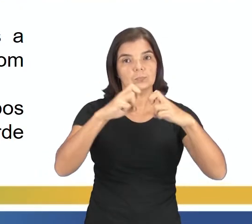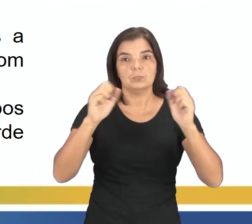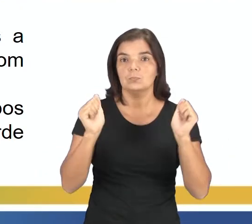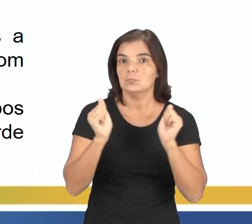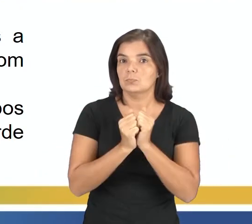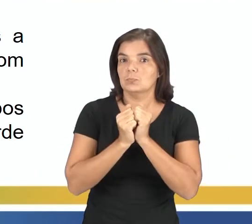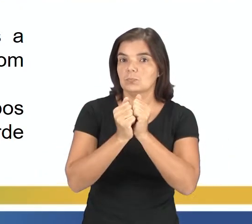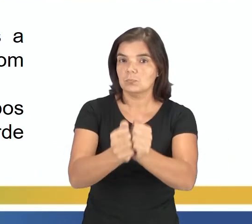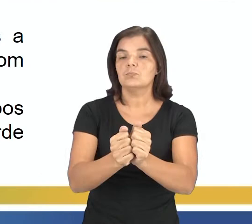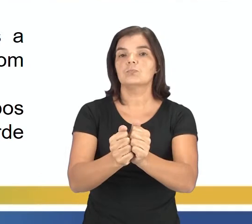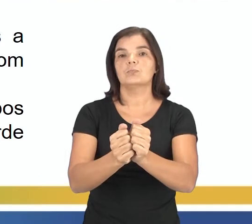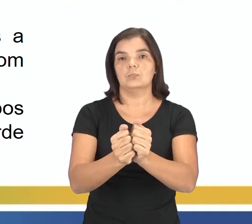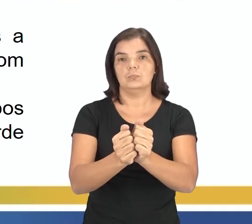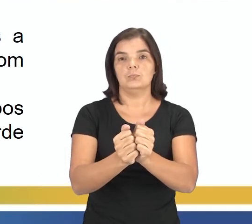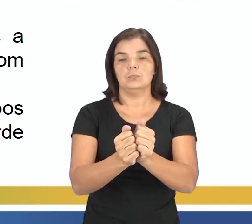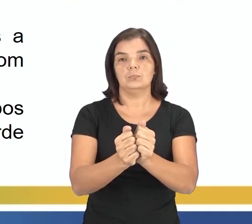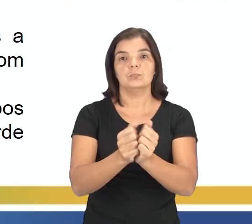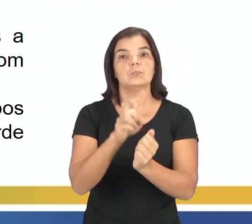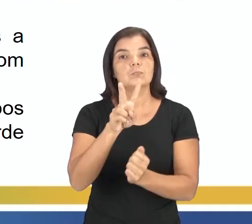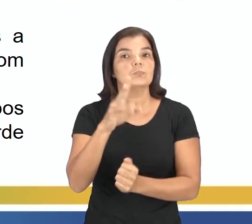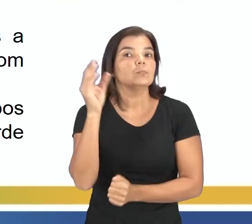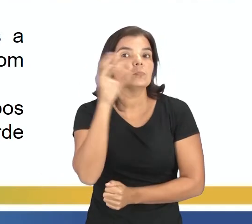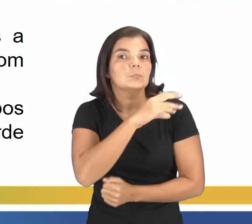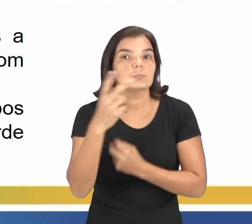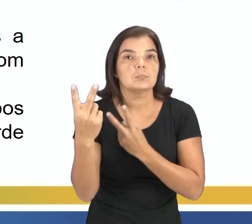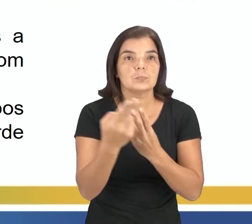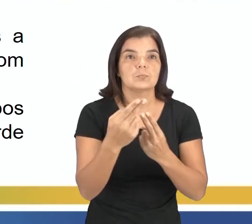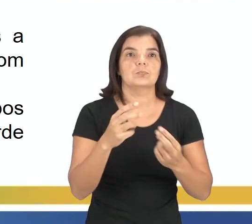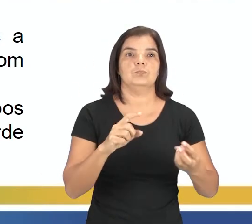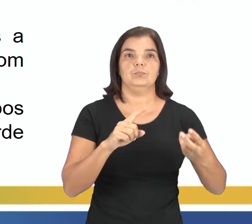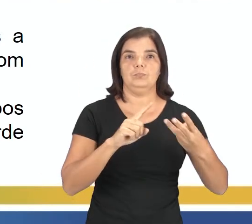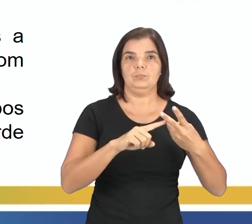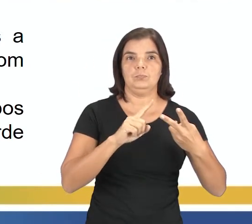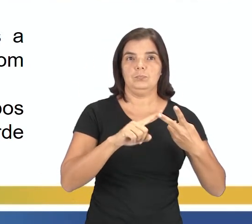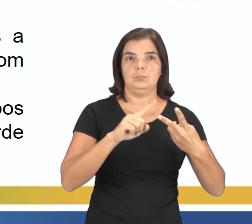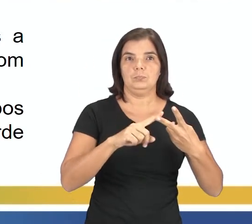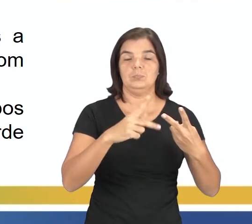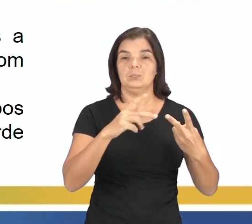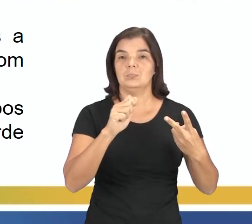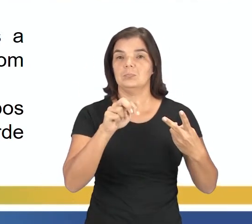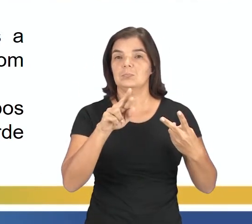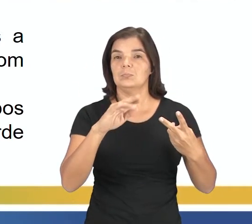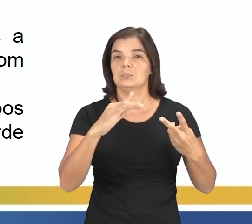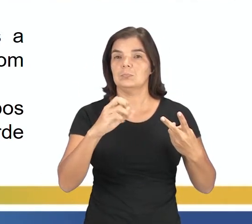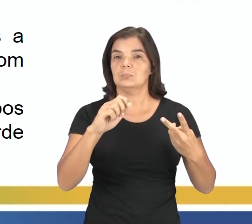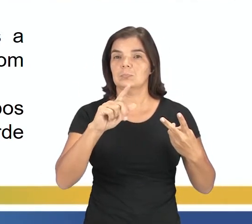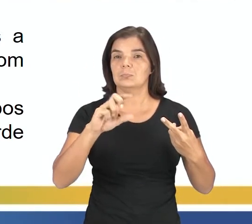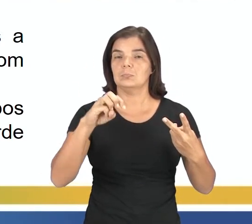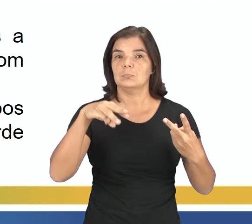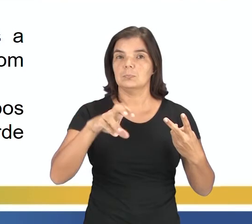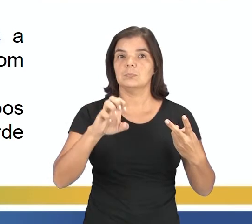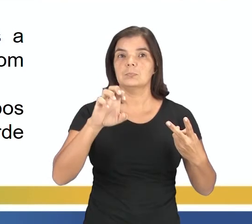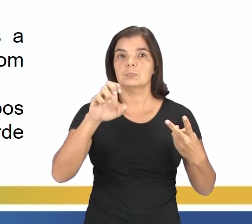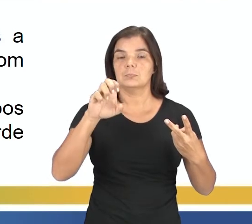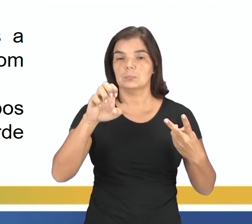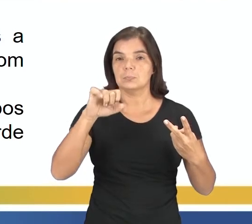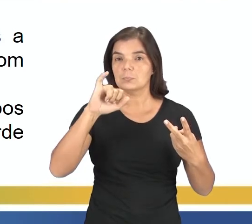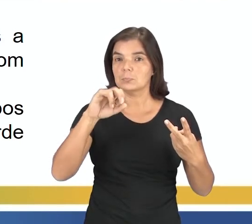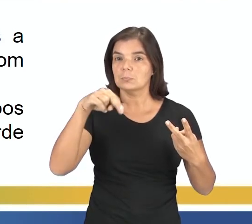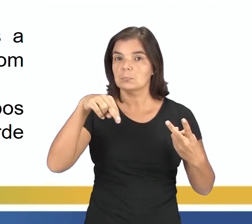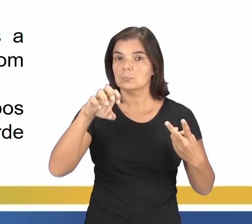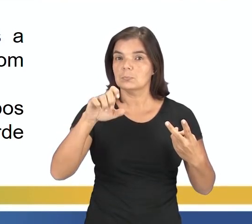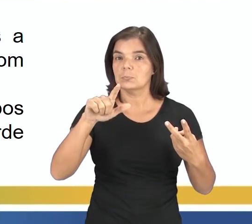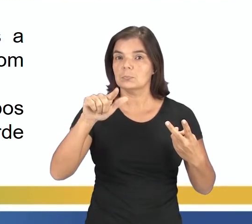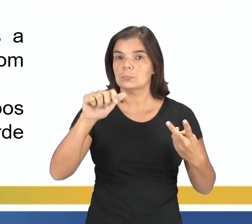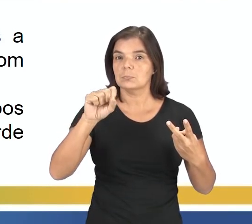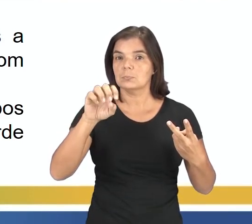juntos, ou seja, ambos com a mesma velocidade. Colisão parcialmente inelástica. Nesse choque, o que acontece? Após a